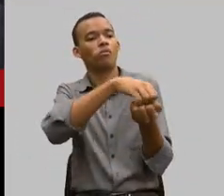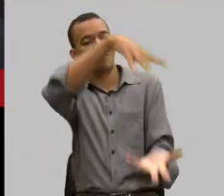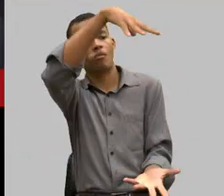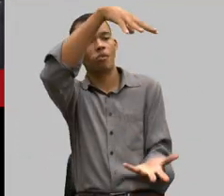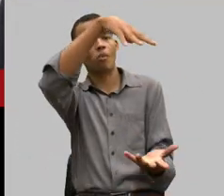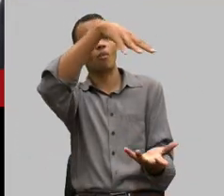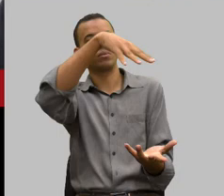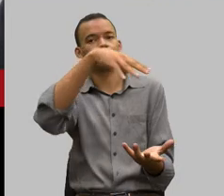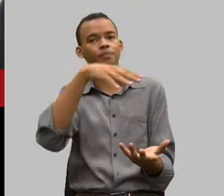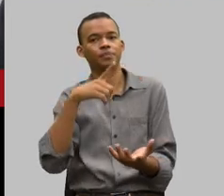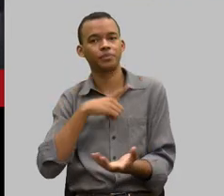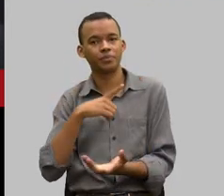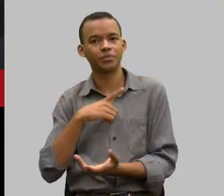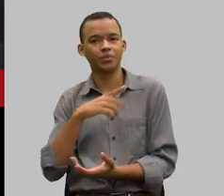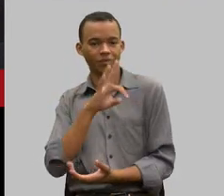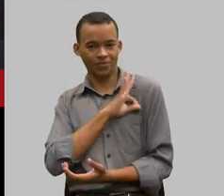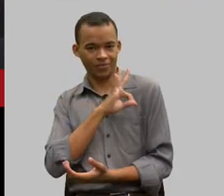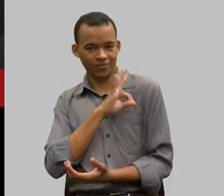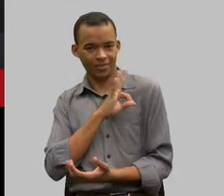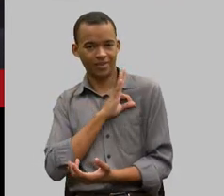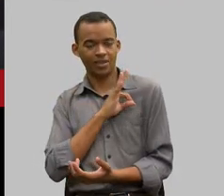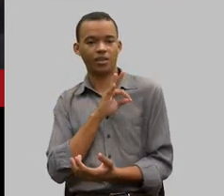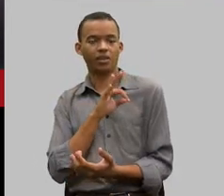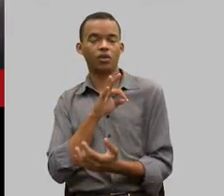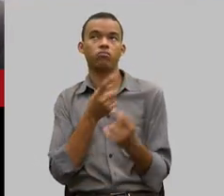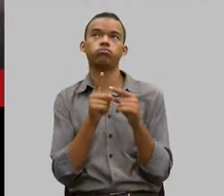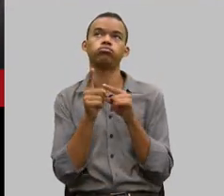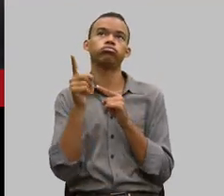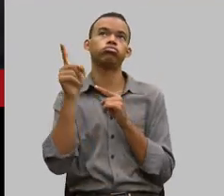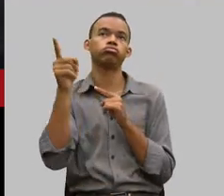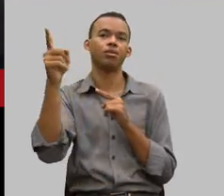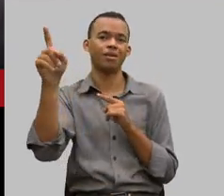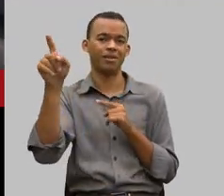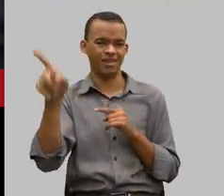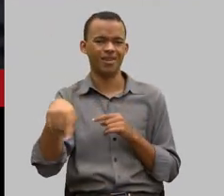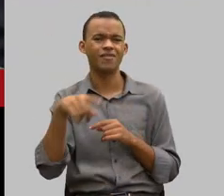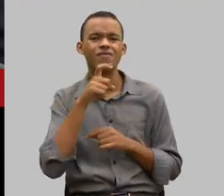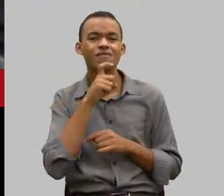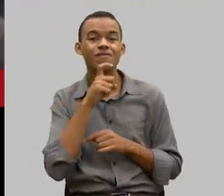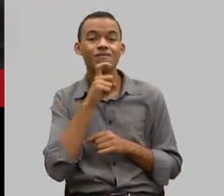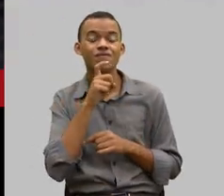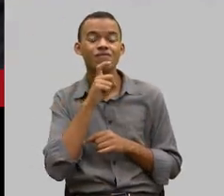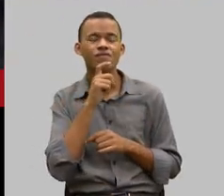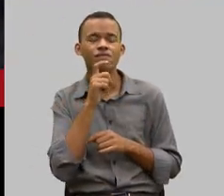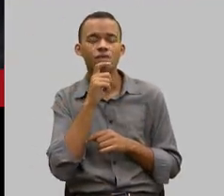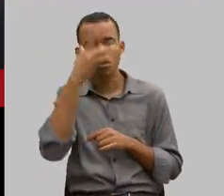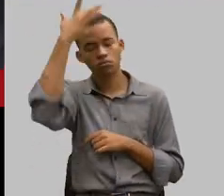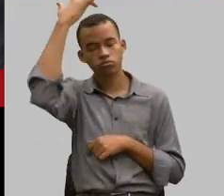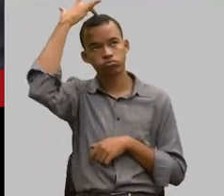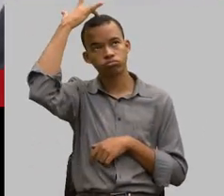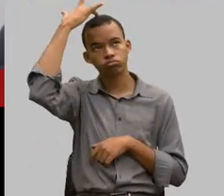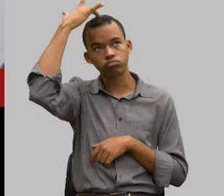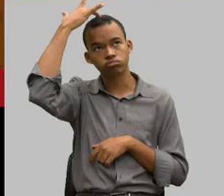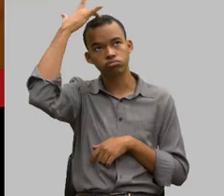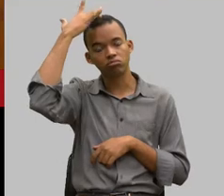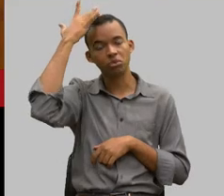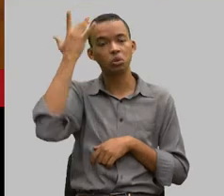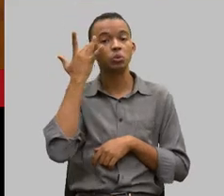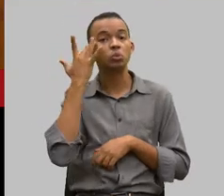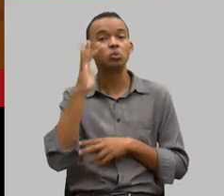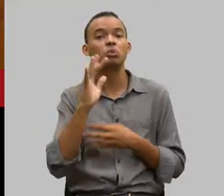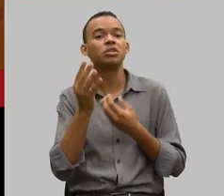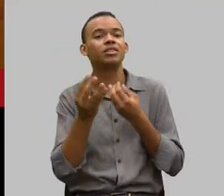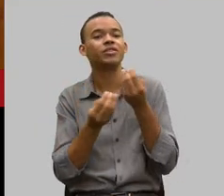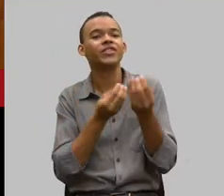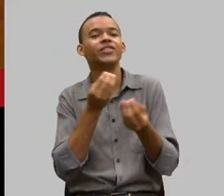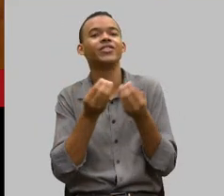técnicos lá do do fim do mundo a turma fria que não sabe o que que é política que fica enclausurada o tempo todo dentro de gabinete no ar